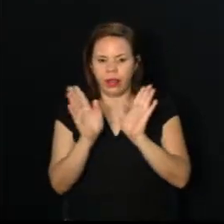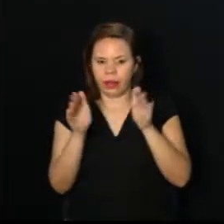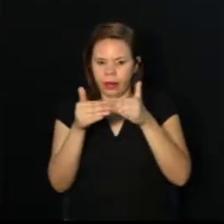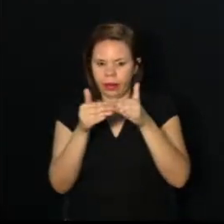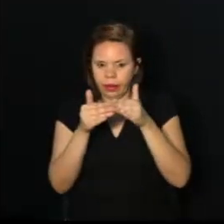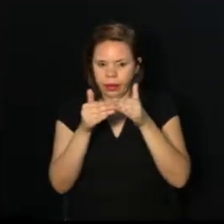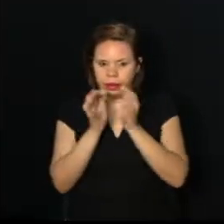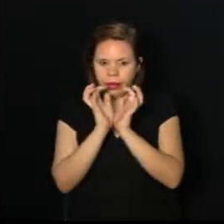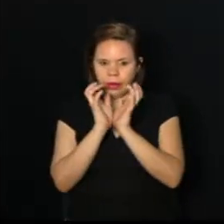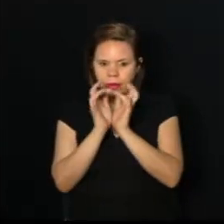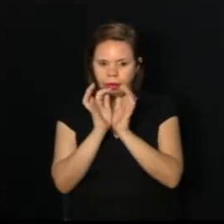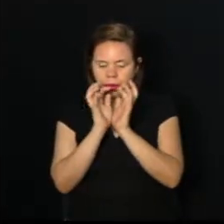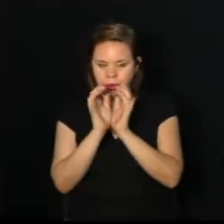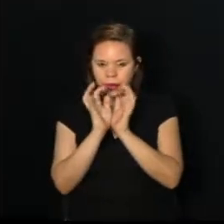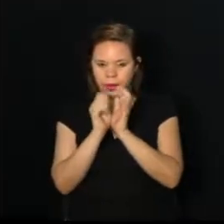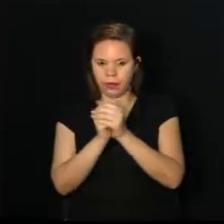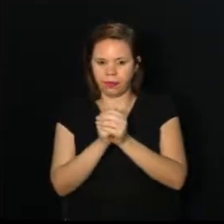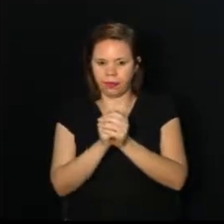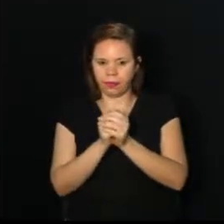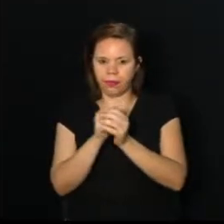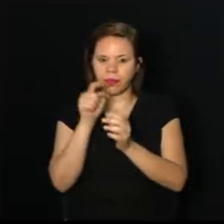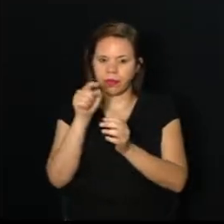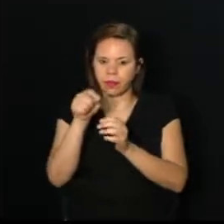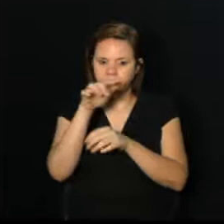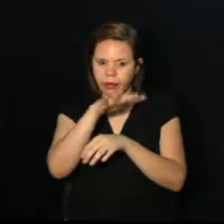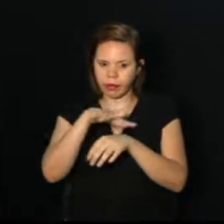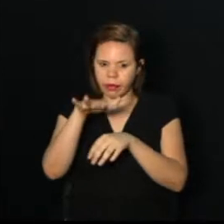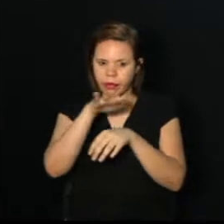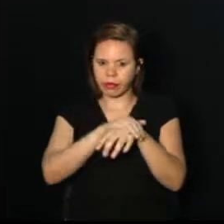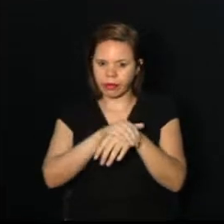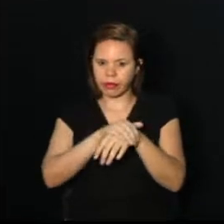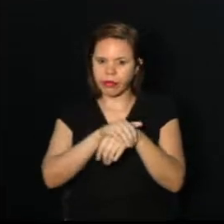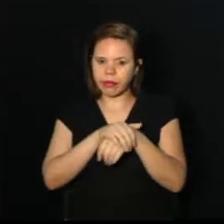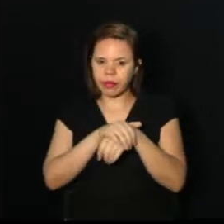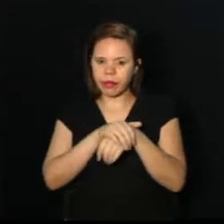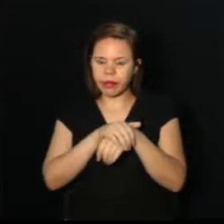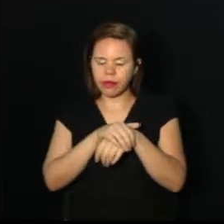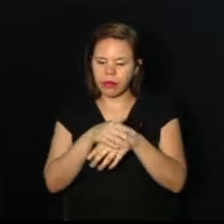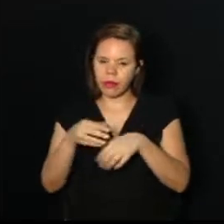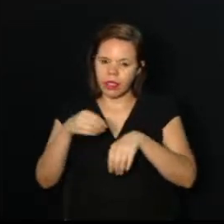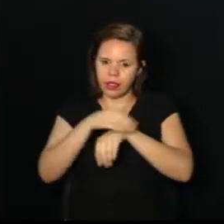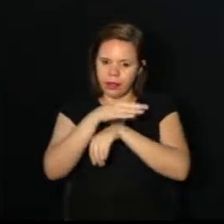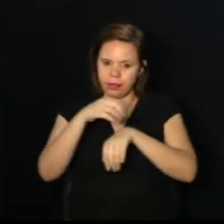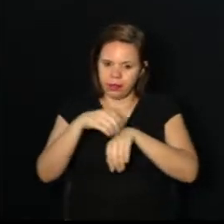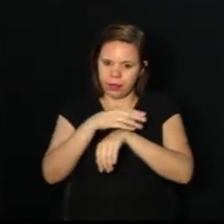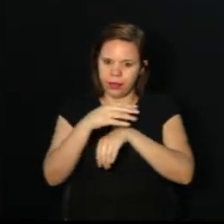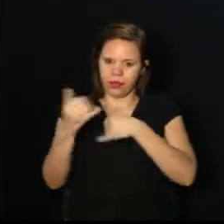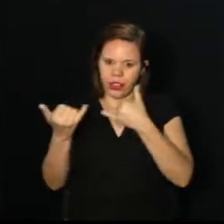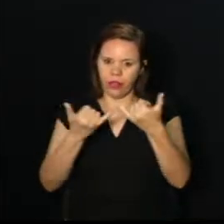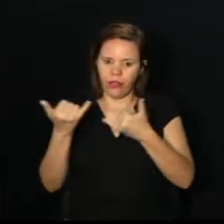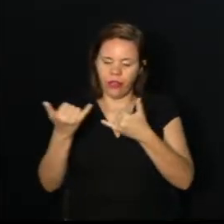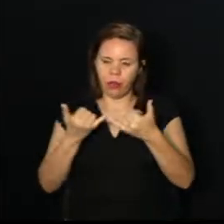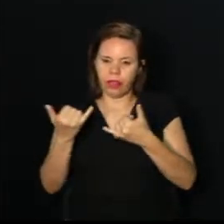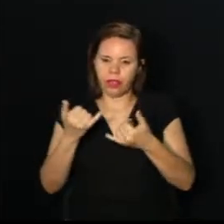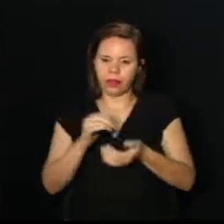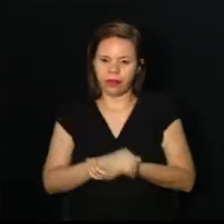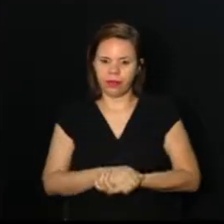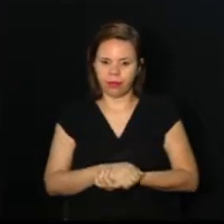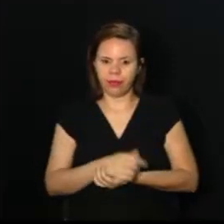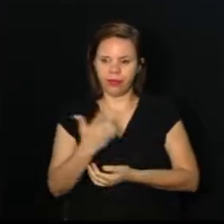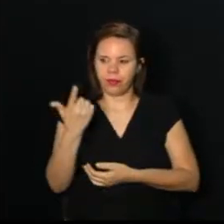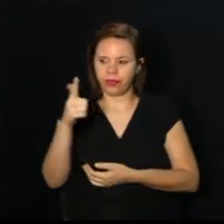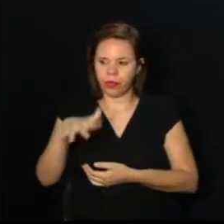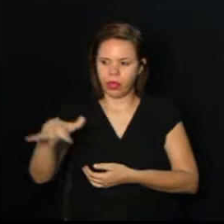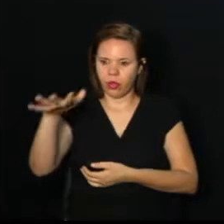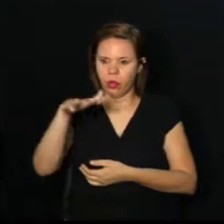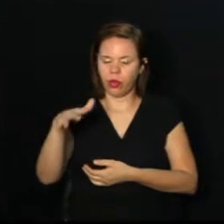do cérebro. Essas áreas vão levar a informação para